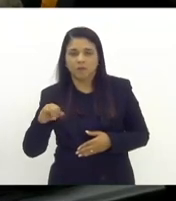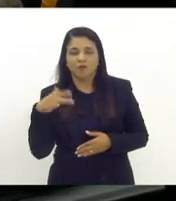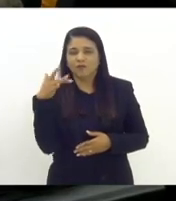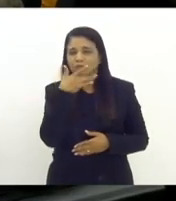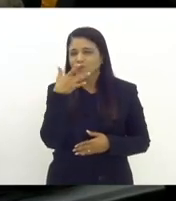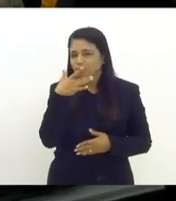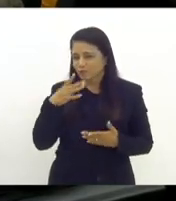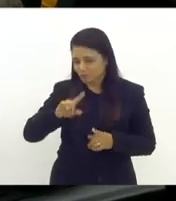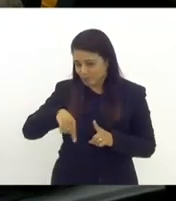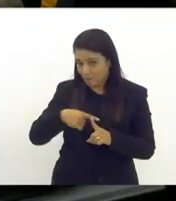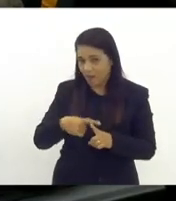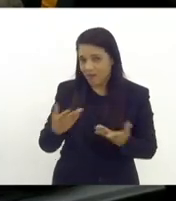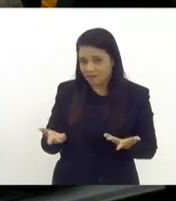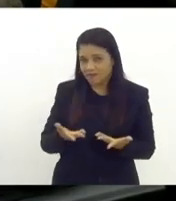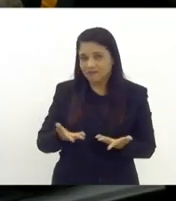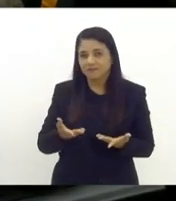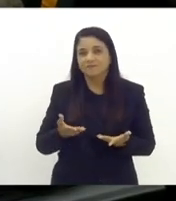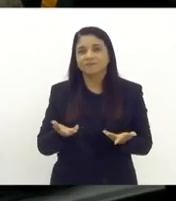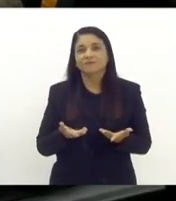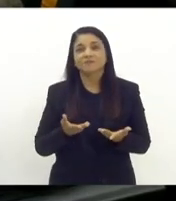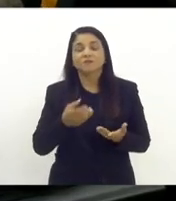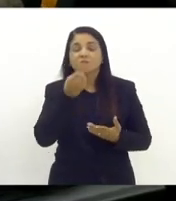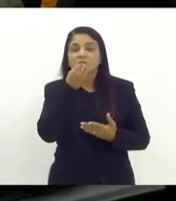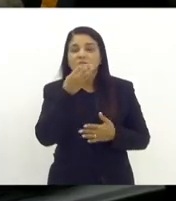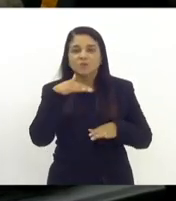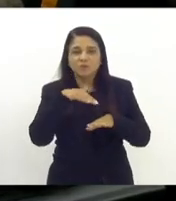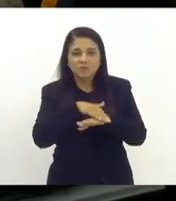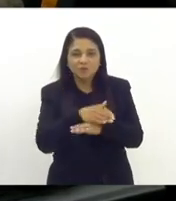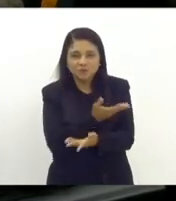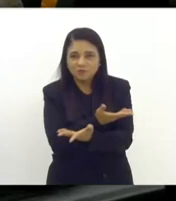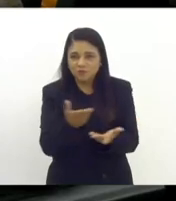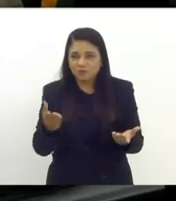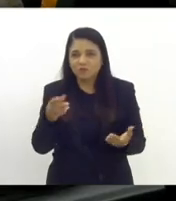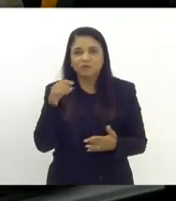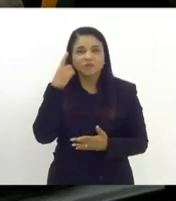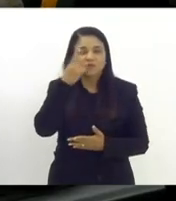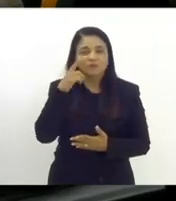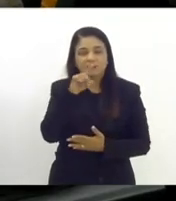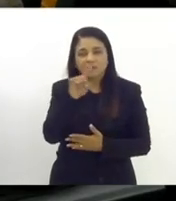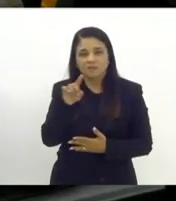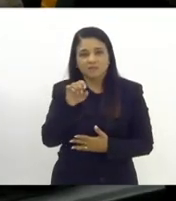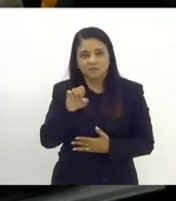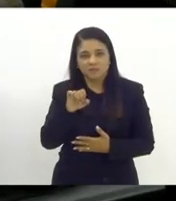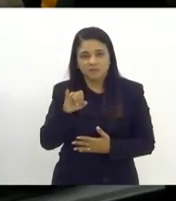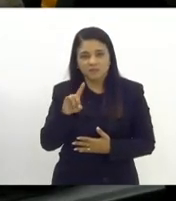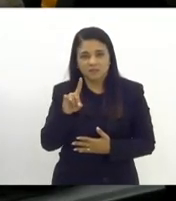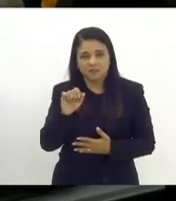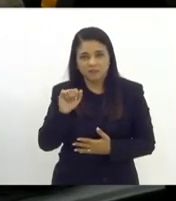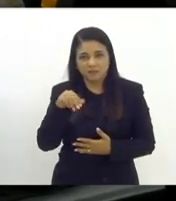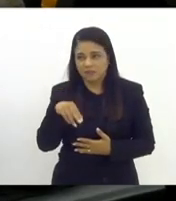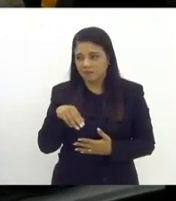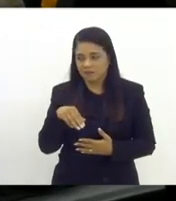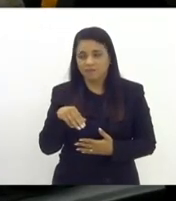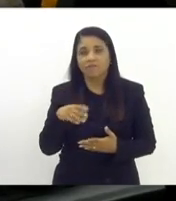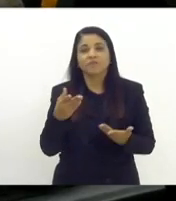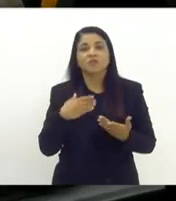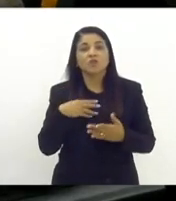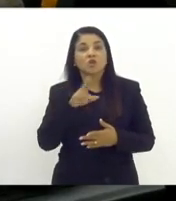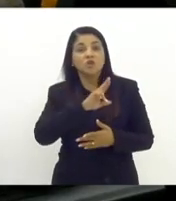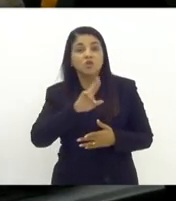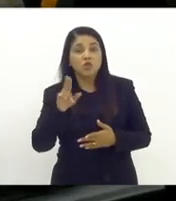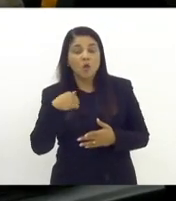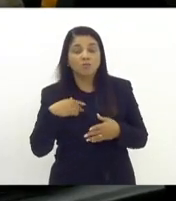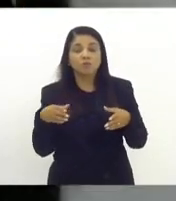bom Boa noite já todo mundo boa noite a mesa deputada todo mundo que tá presente aqui eu tô falando em nome